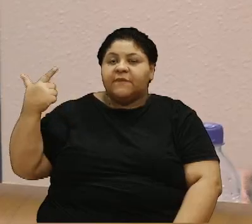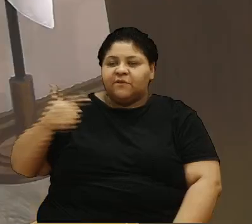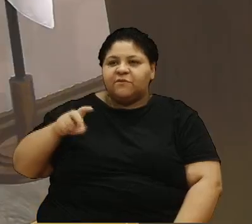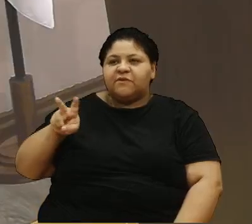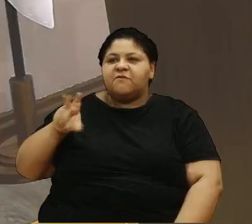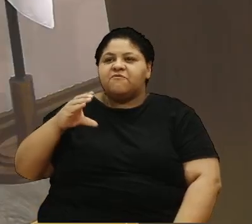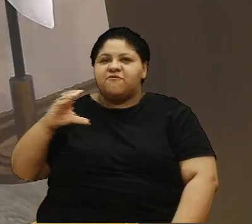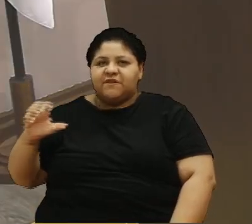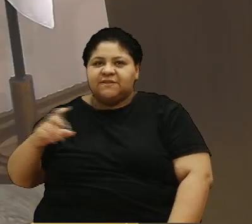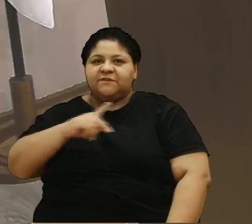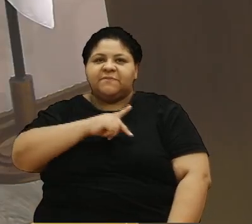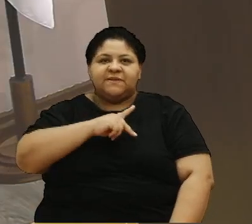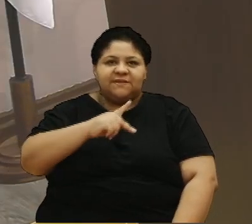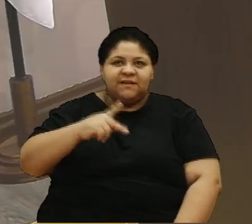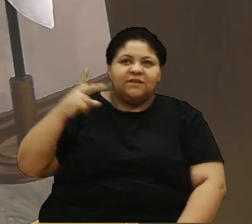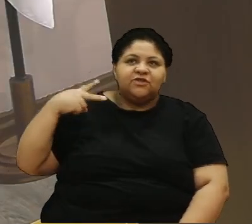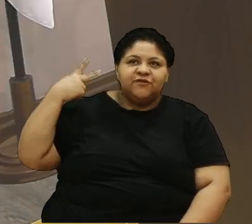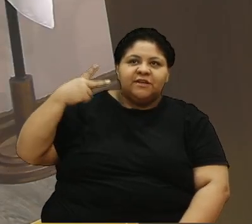Marques.